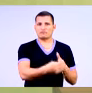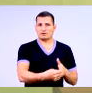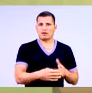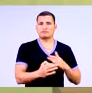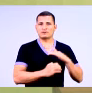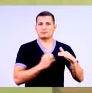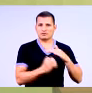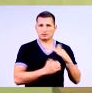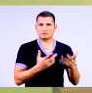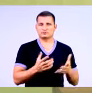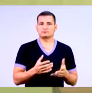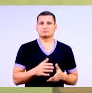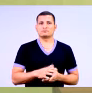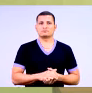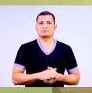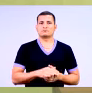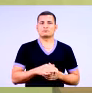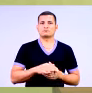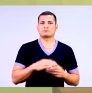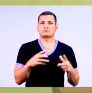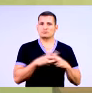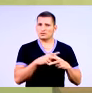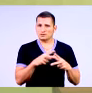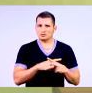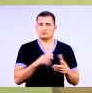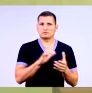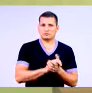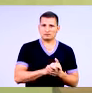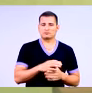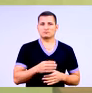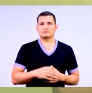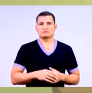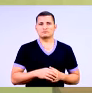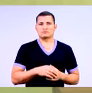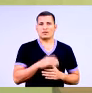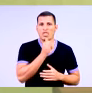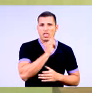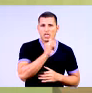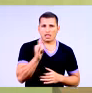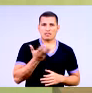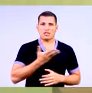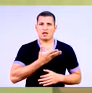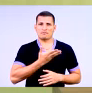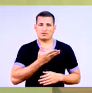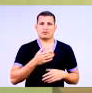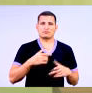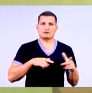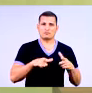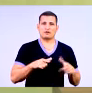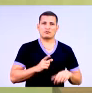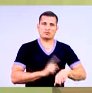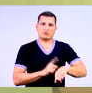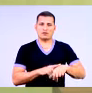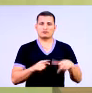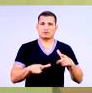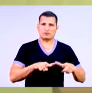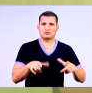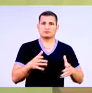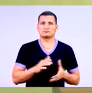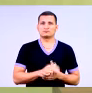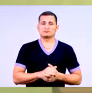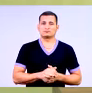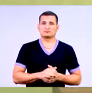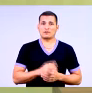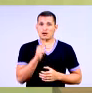são considerados normais, porém antiético, ficar contando para os colegas de trabalho em pleno horário de trabalho, né? E lá